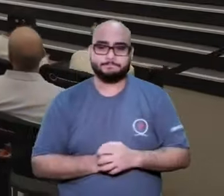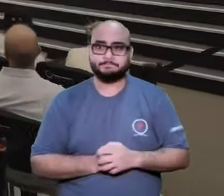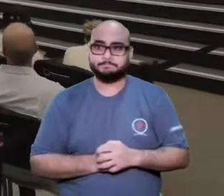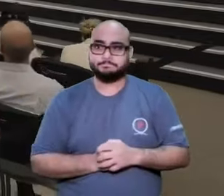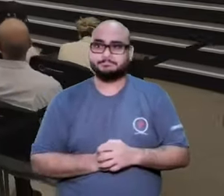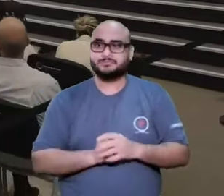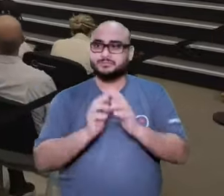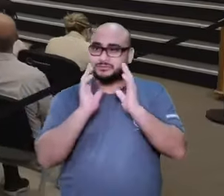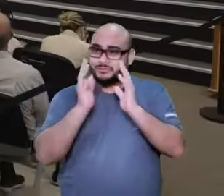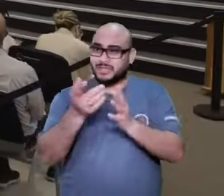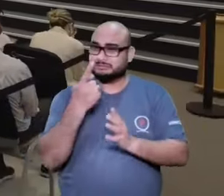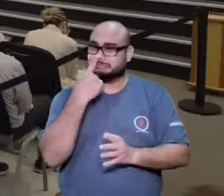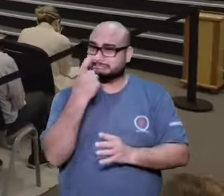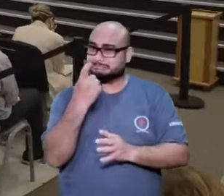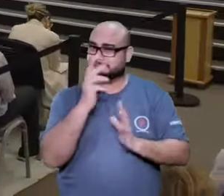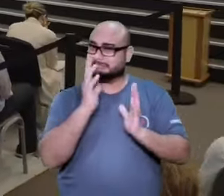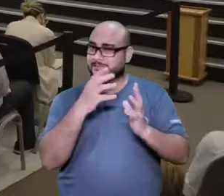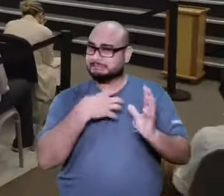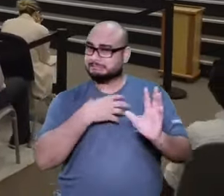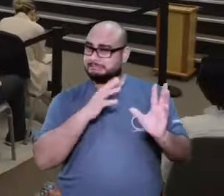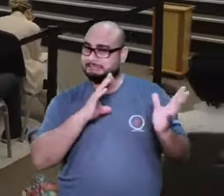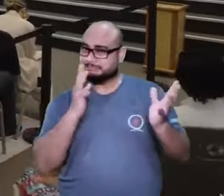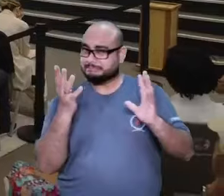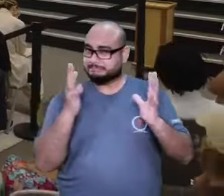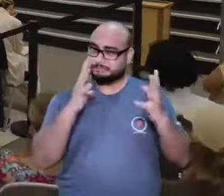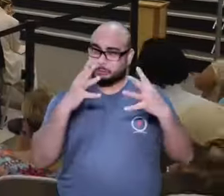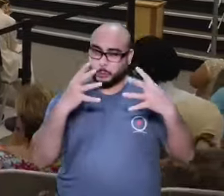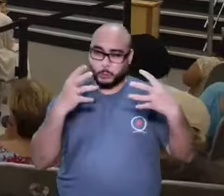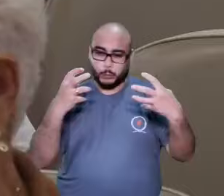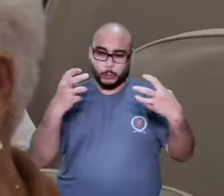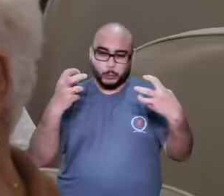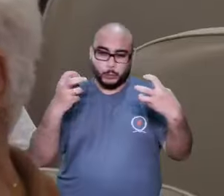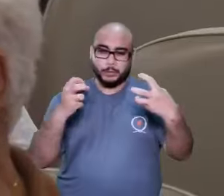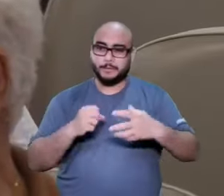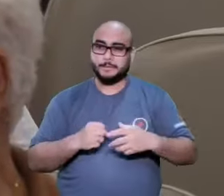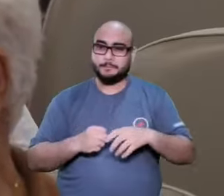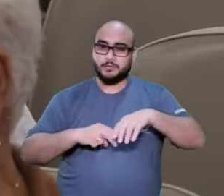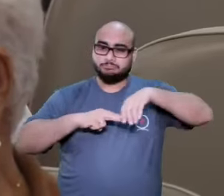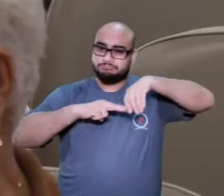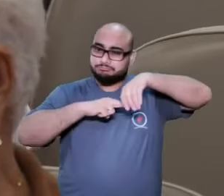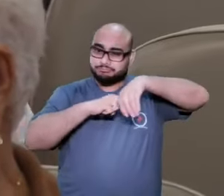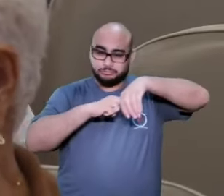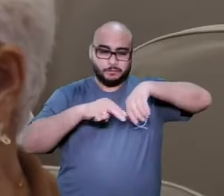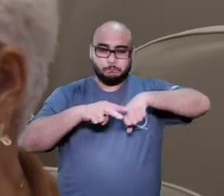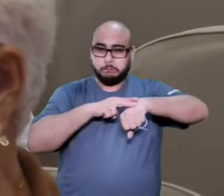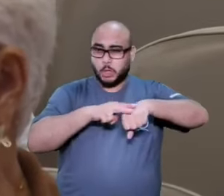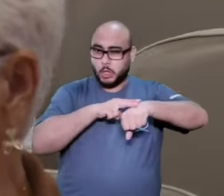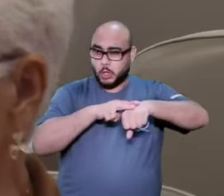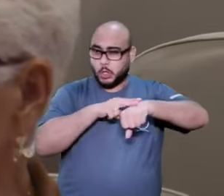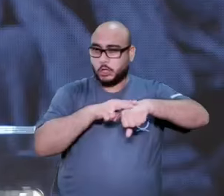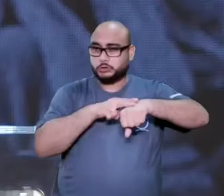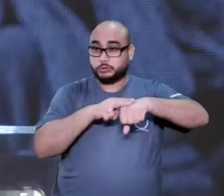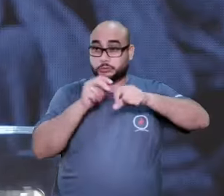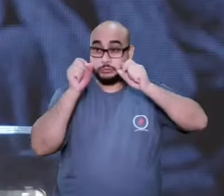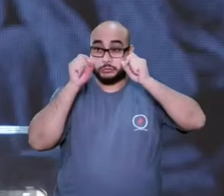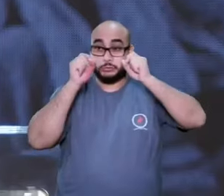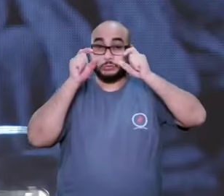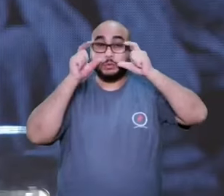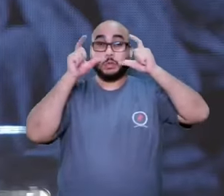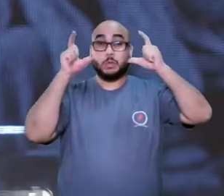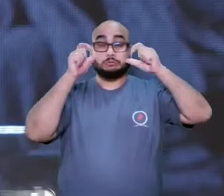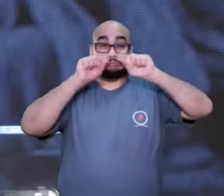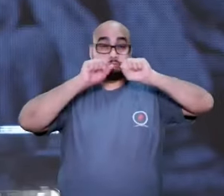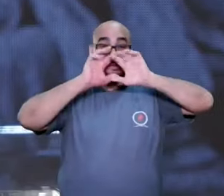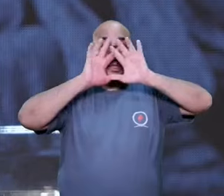água ah o ele já inchou todo esverdeado os olhos já estão para fora já tá Os